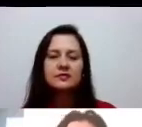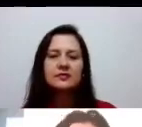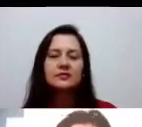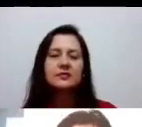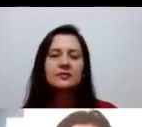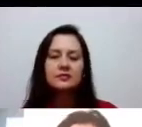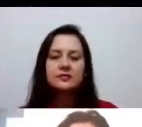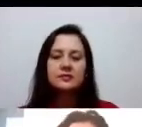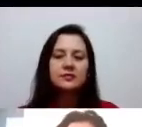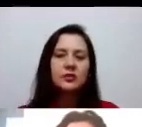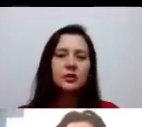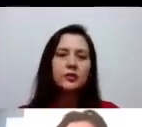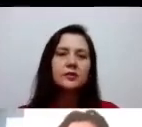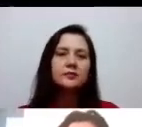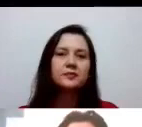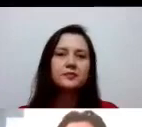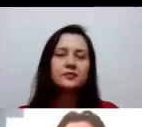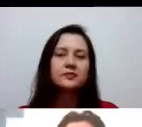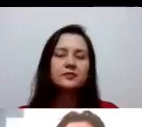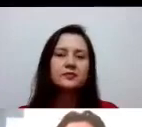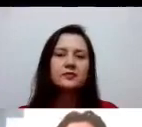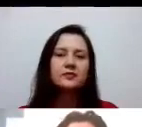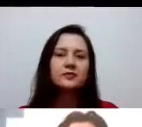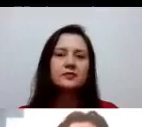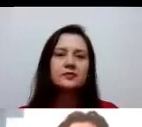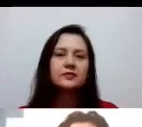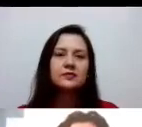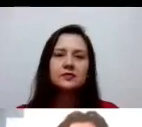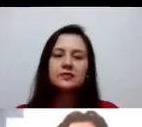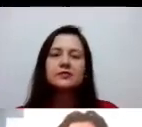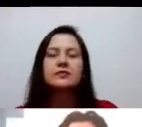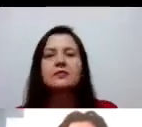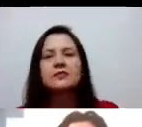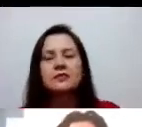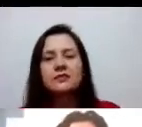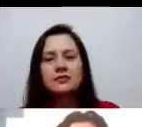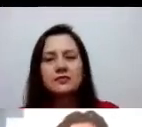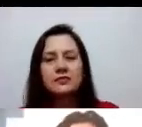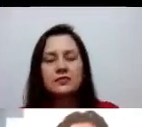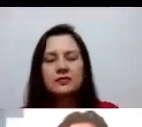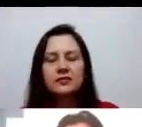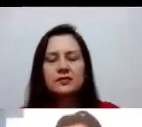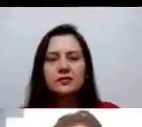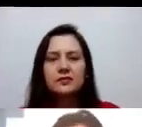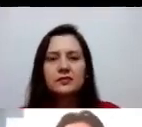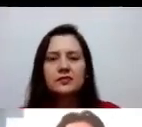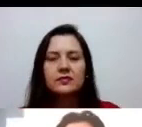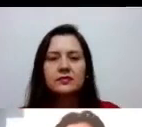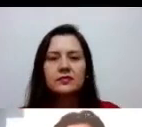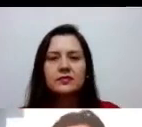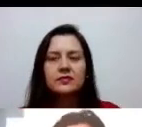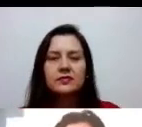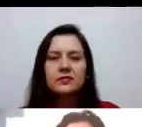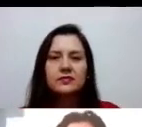Bom, a moralidade. Opa. A moralidade ela é ligada ao dever do administrador. Quando a gente